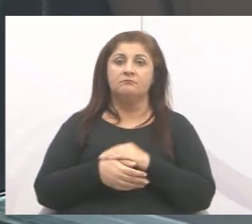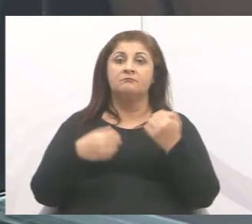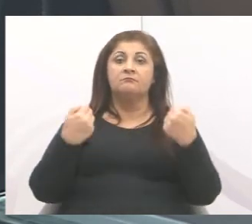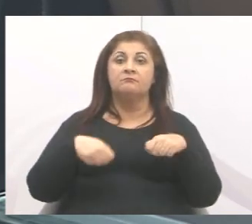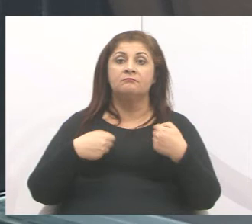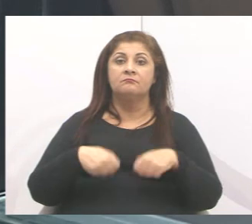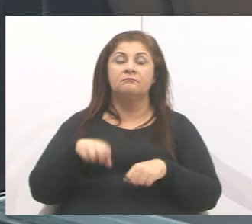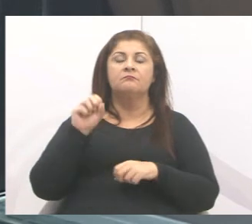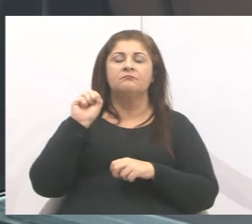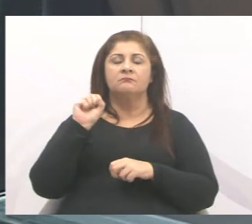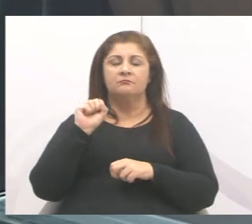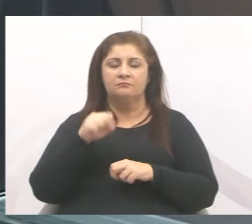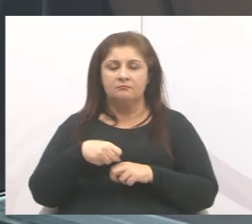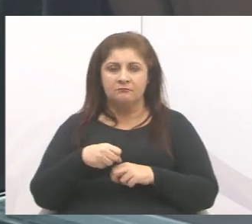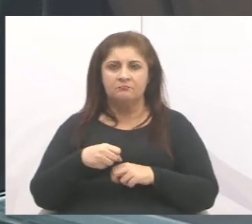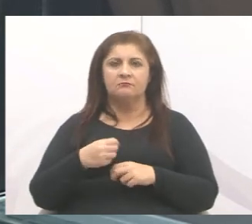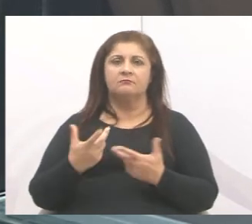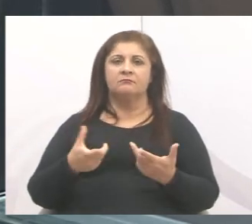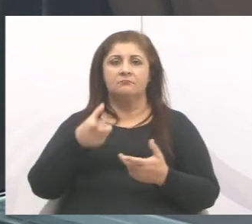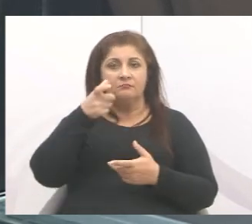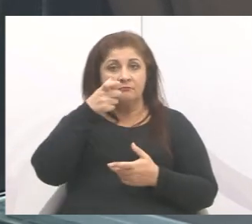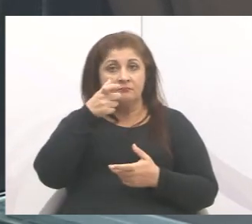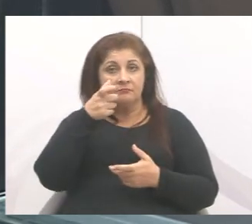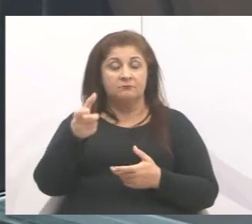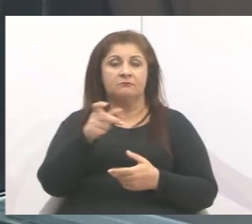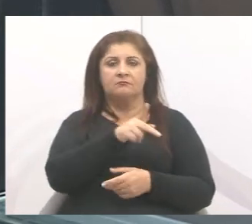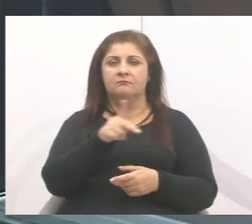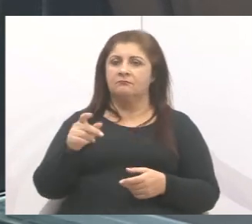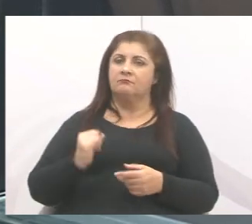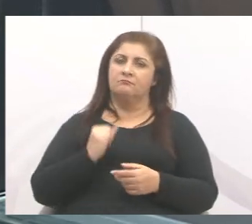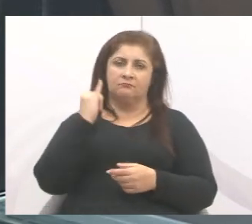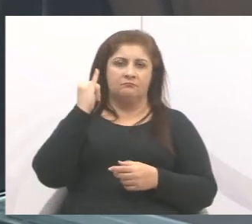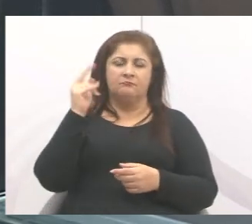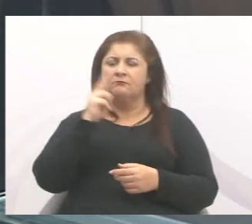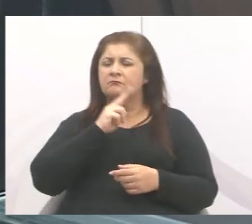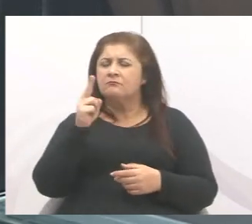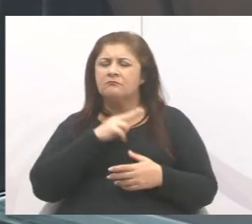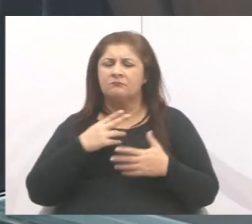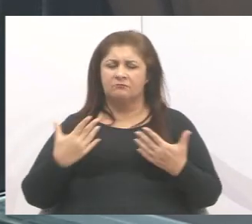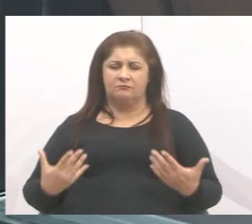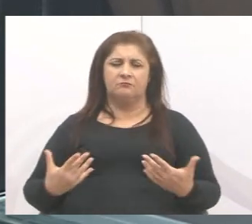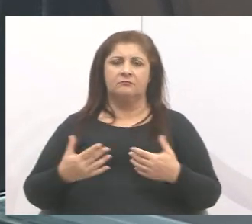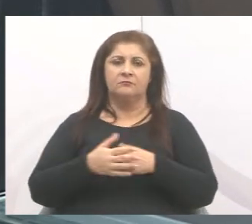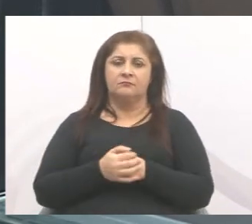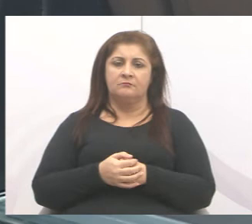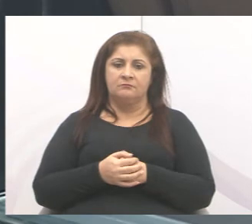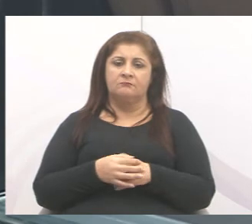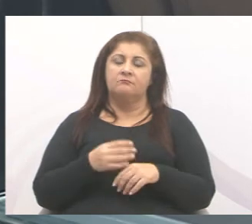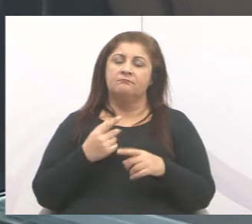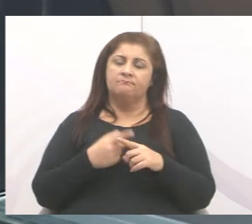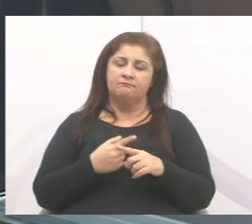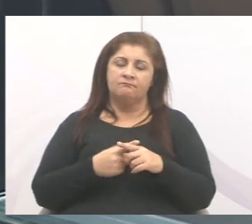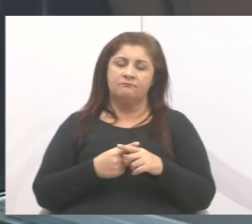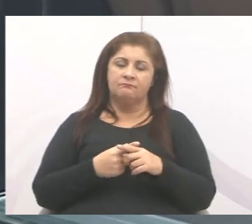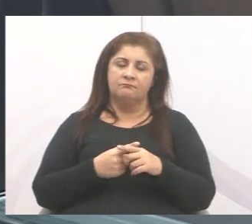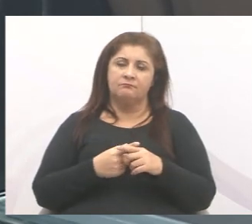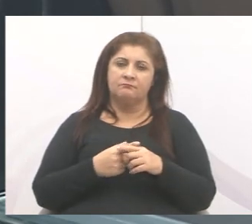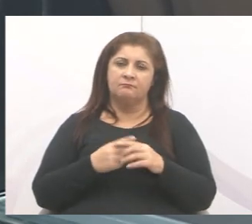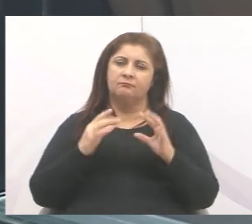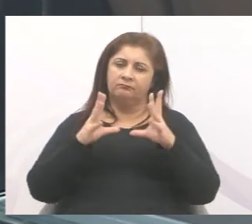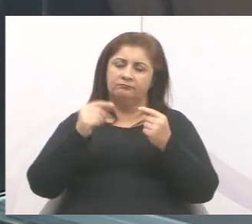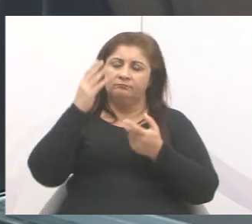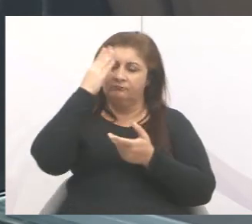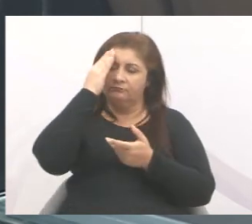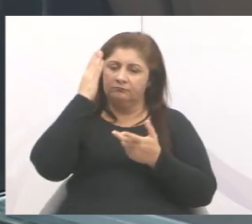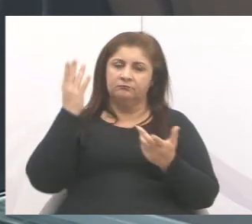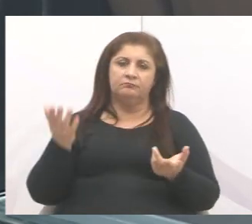dessa valorização, né? O quanto antes, ela urge, ela é necessária, porque, como bem disse, e você também já